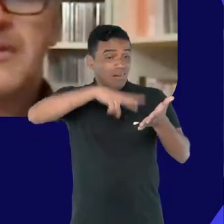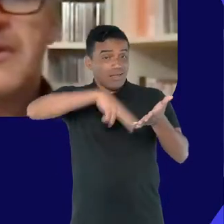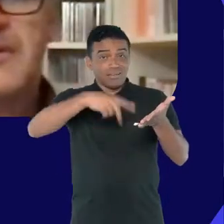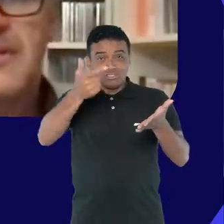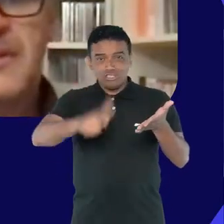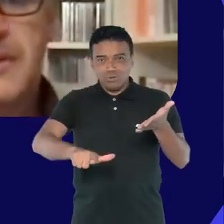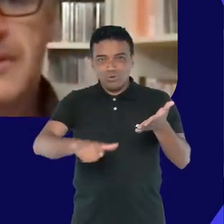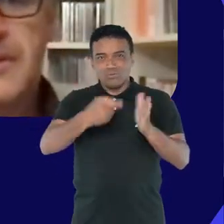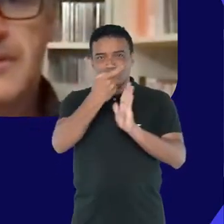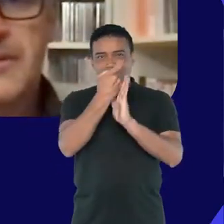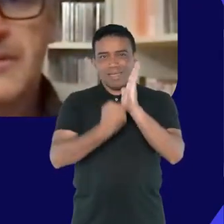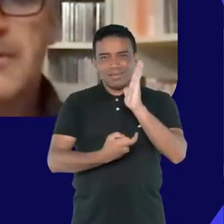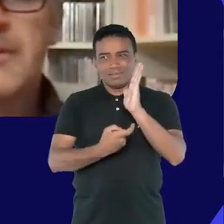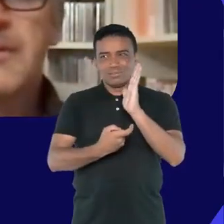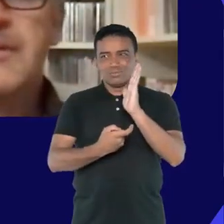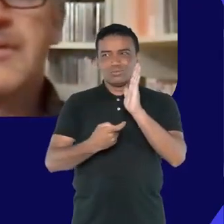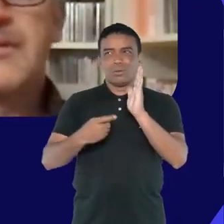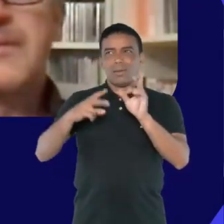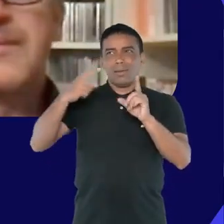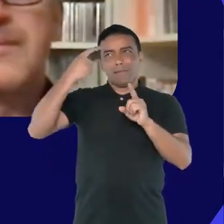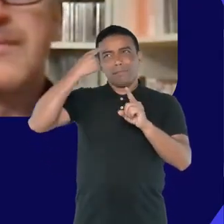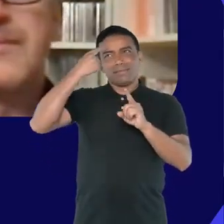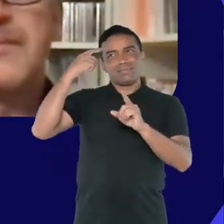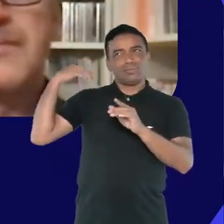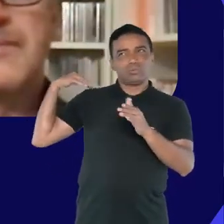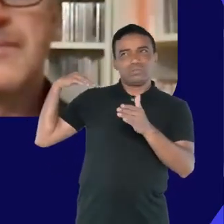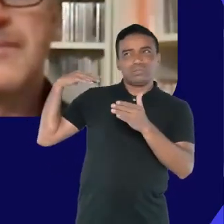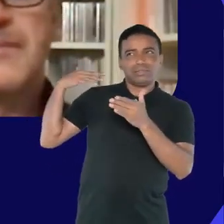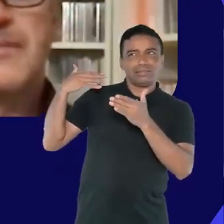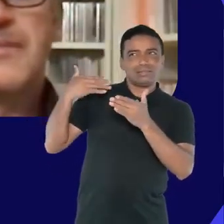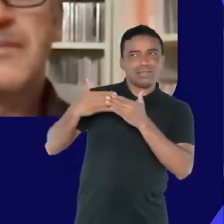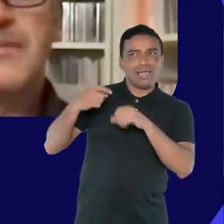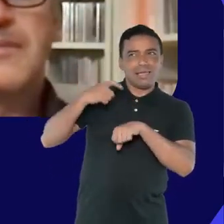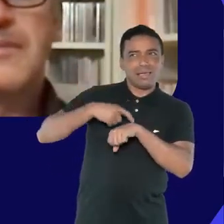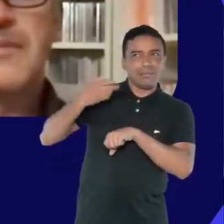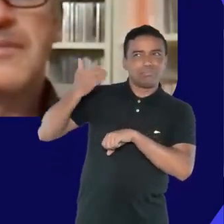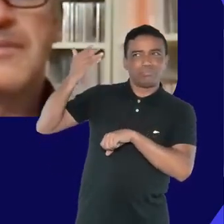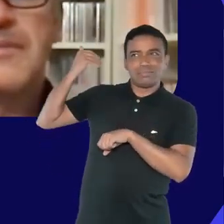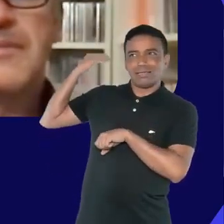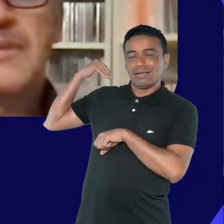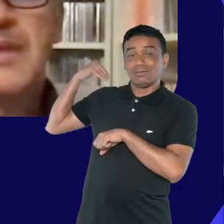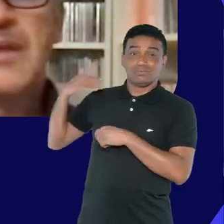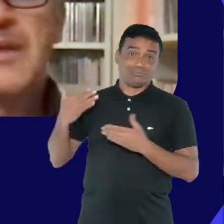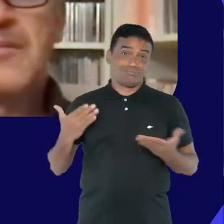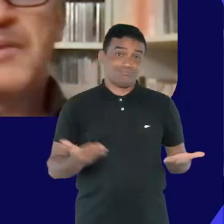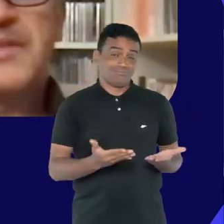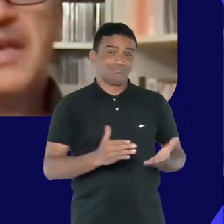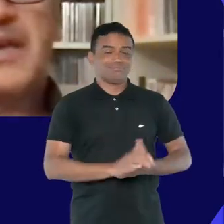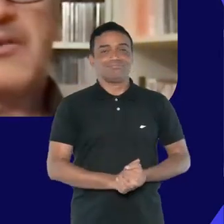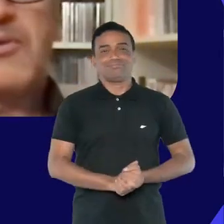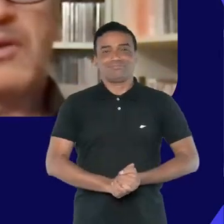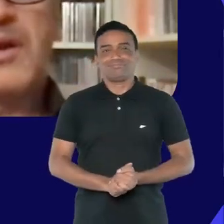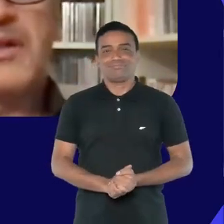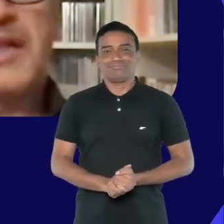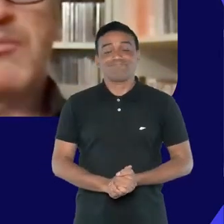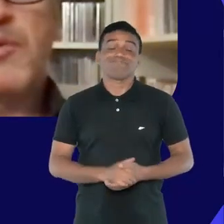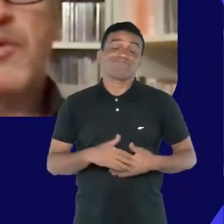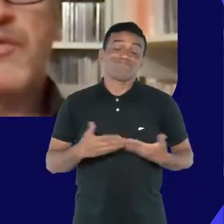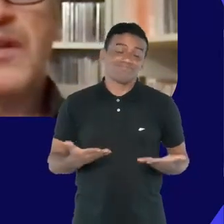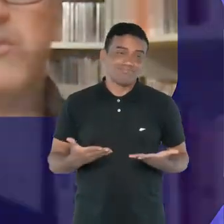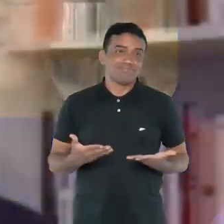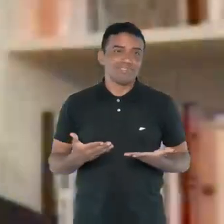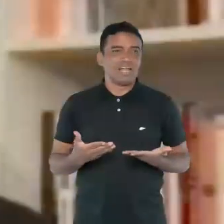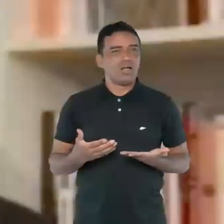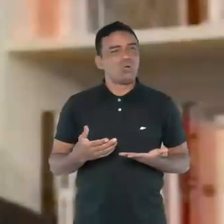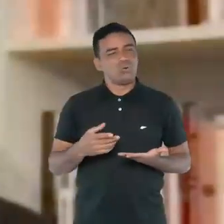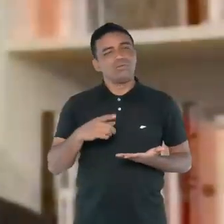isso desse lugar no tempo, tão distante daquele em que você escreveu? Pois é, tem um